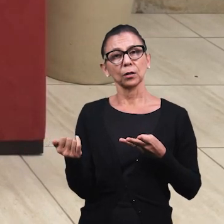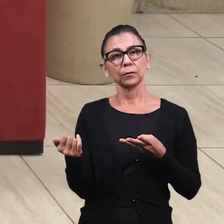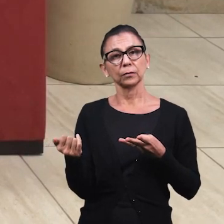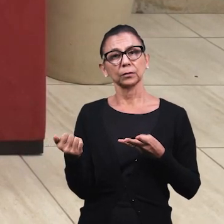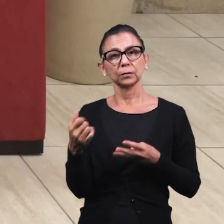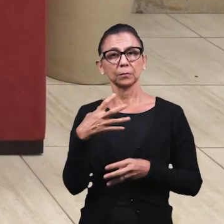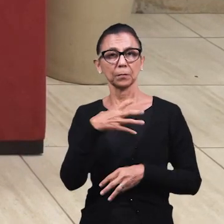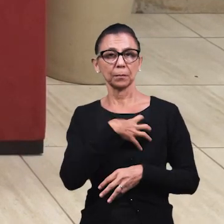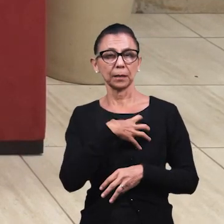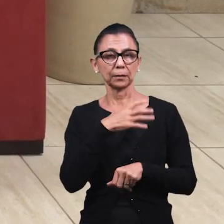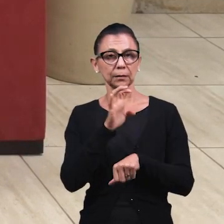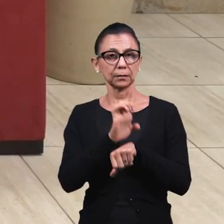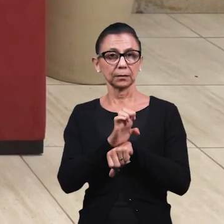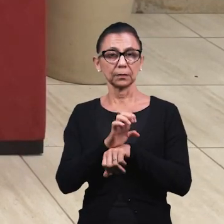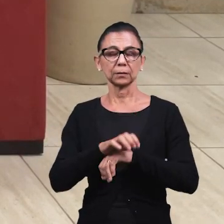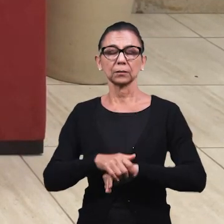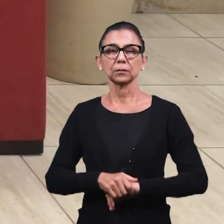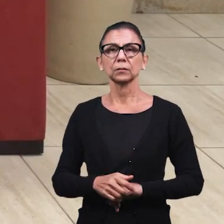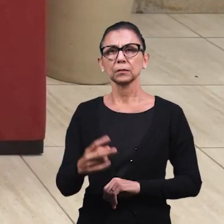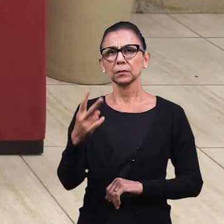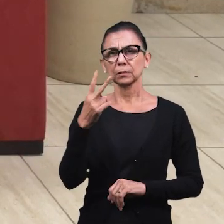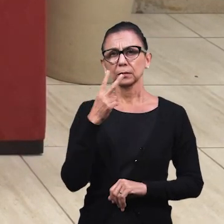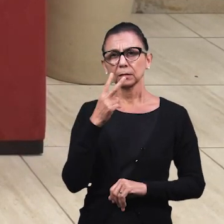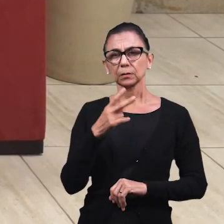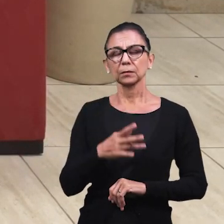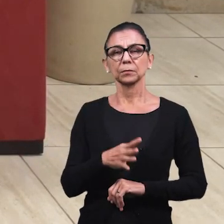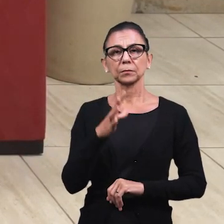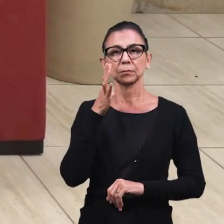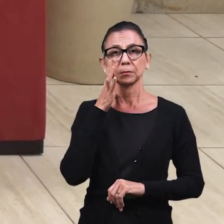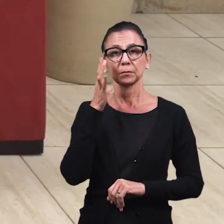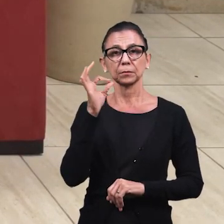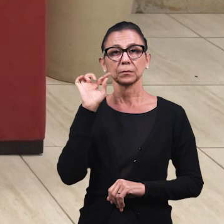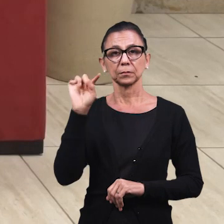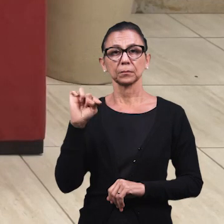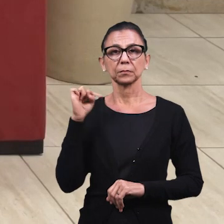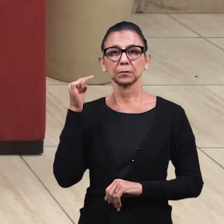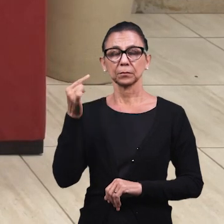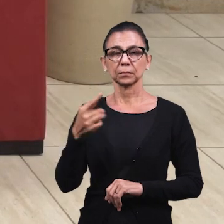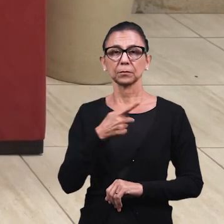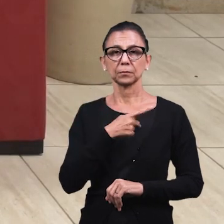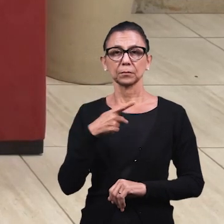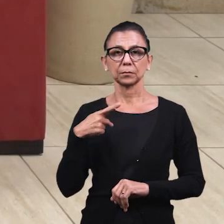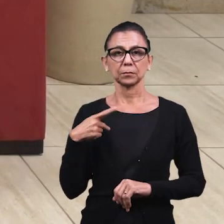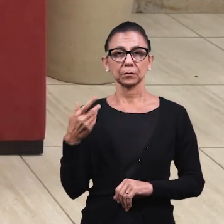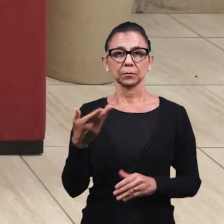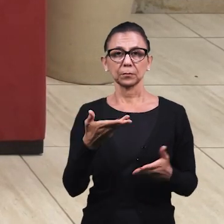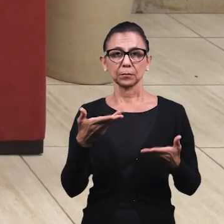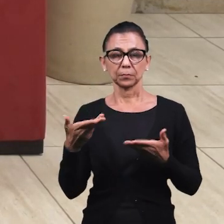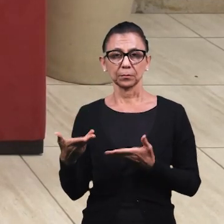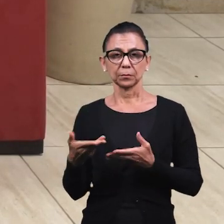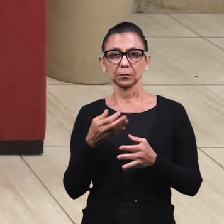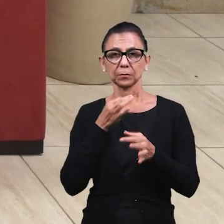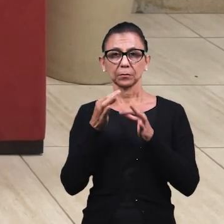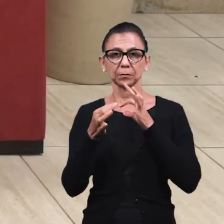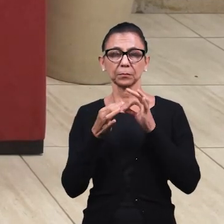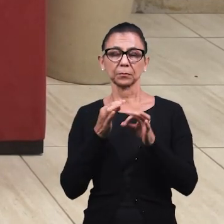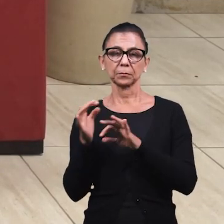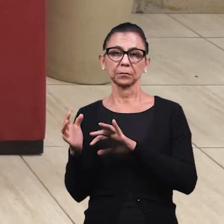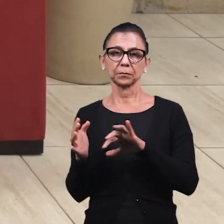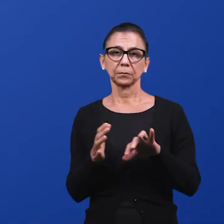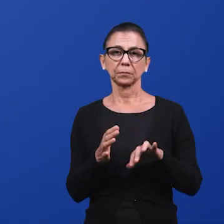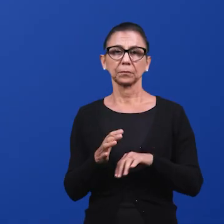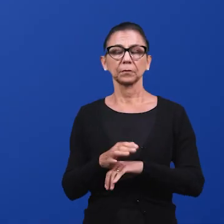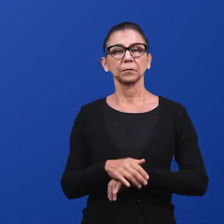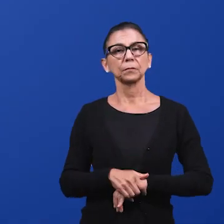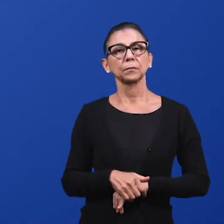Porto Seguro, na Bahia. Nós vamos assistir com toda atenção e depois pastor Michel vai fazer as suas considerações. Vamos